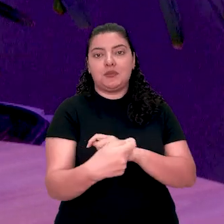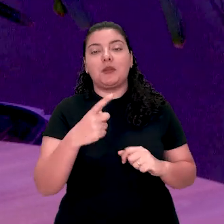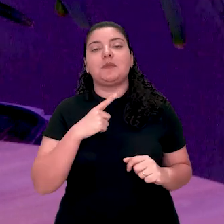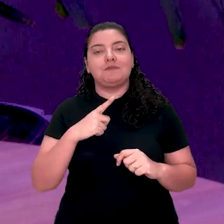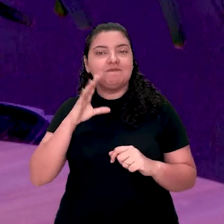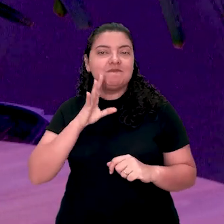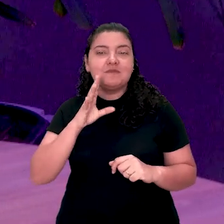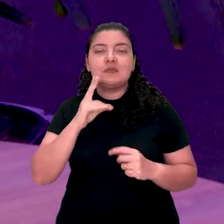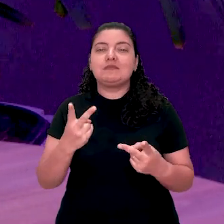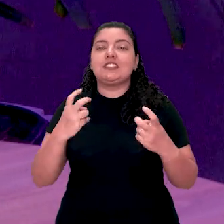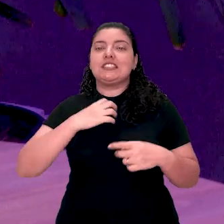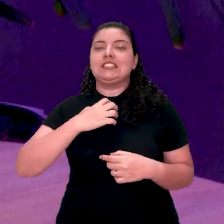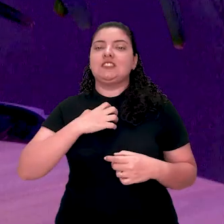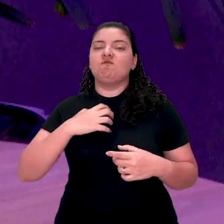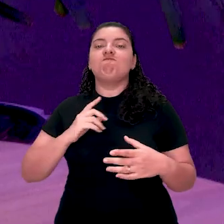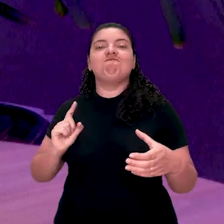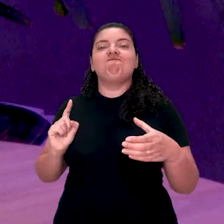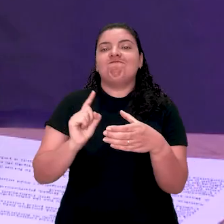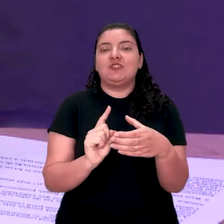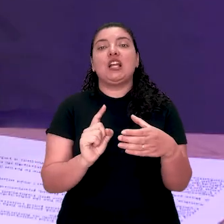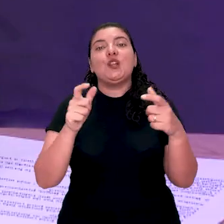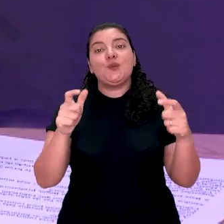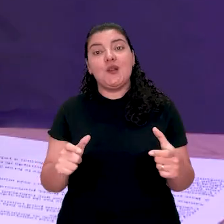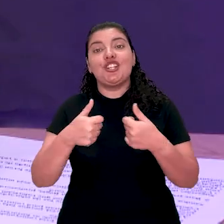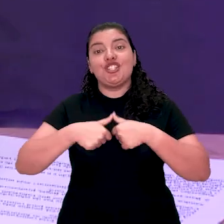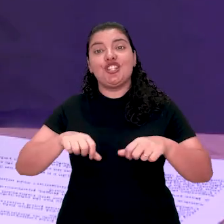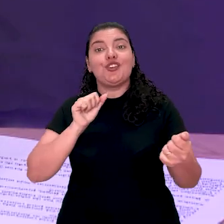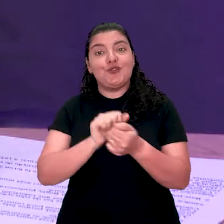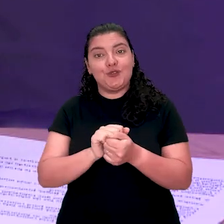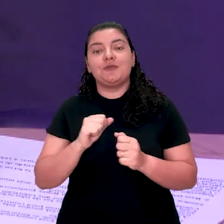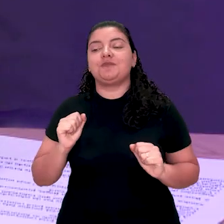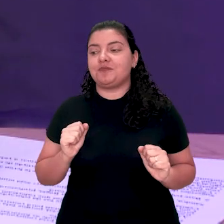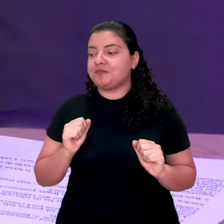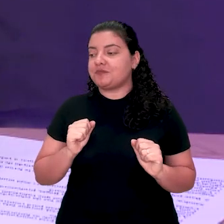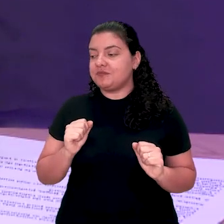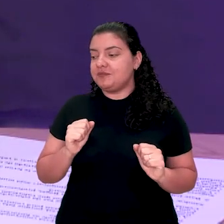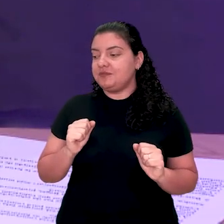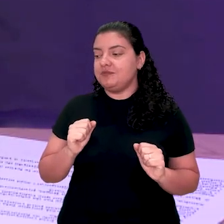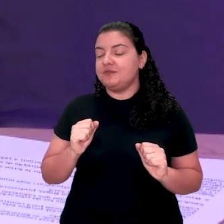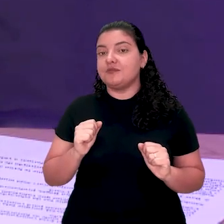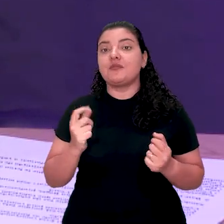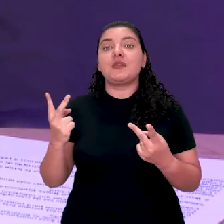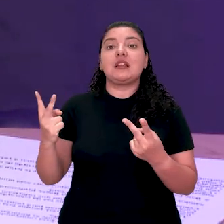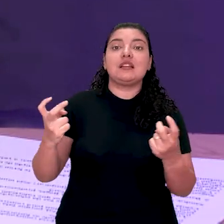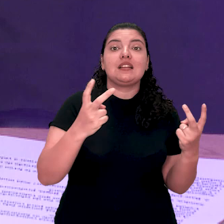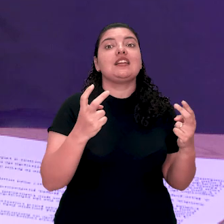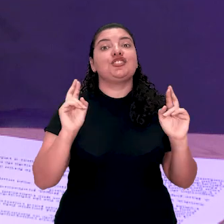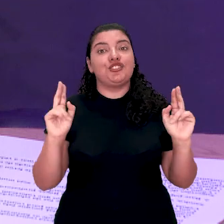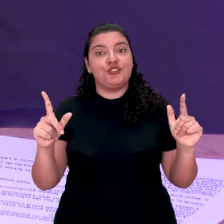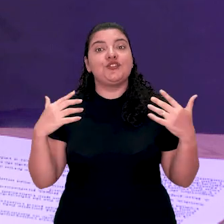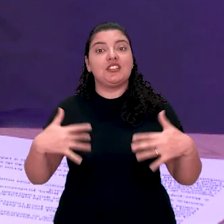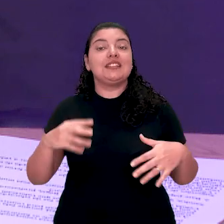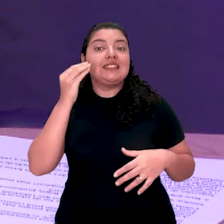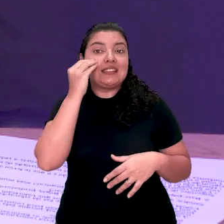Isso é muito bacana, você se sentir pertencente, poder estar junto dos outros. A gente via que era diferente. A